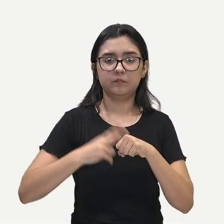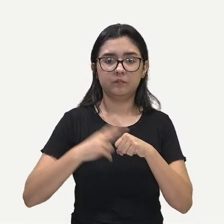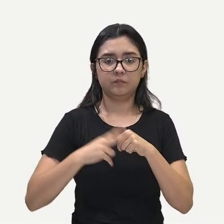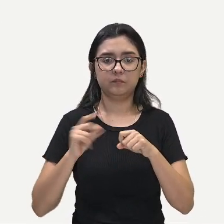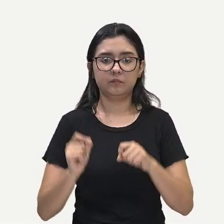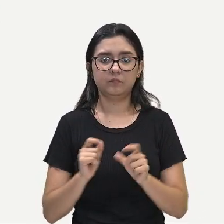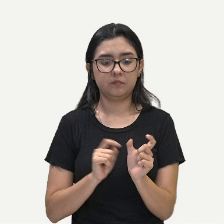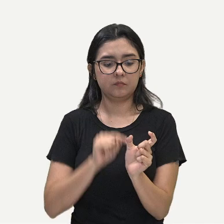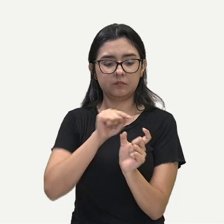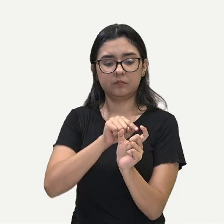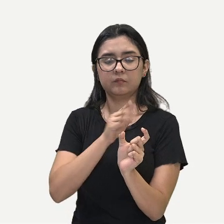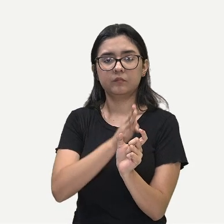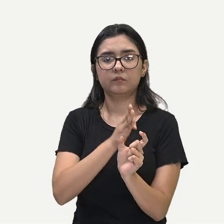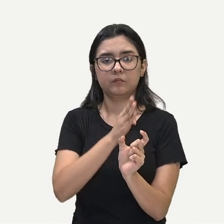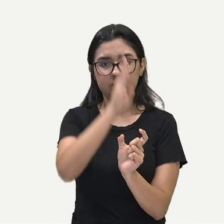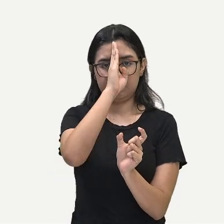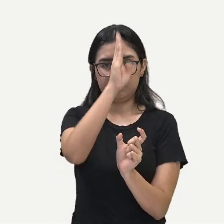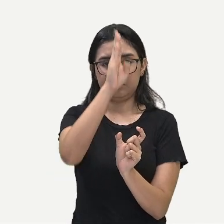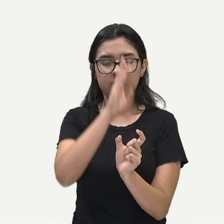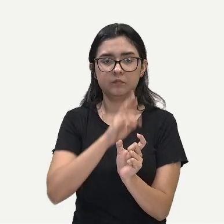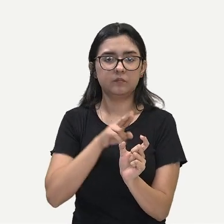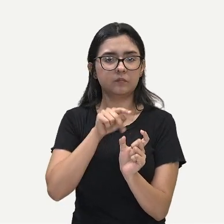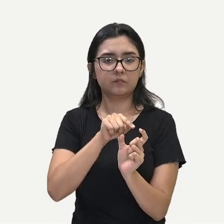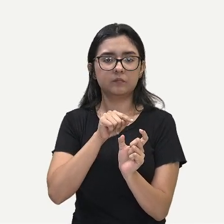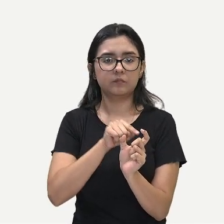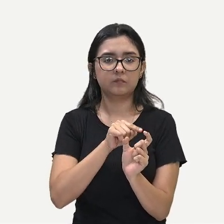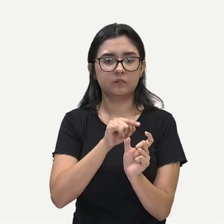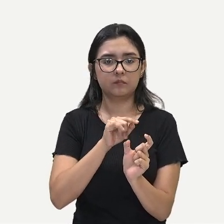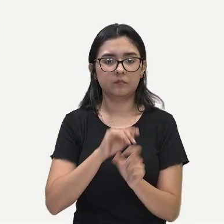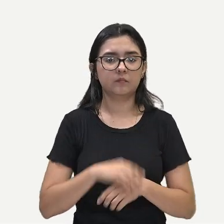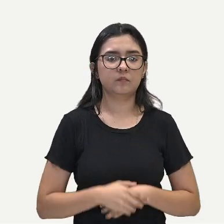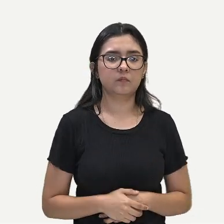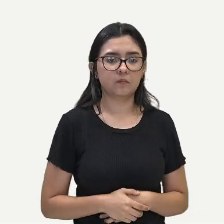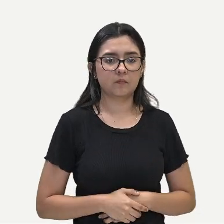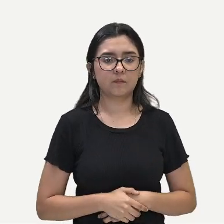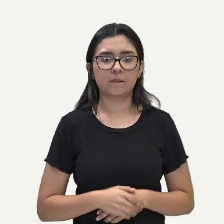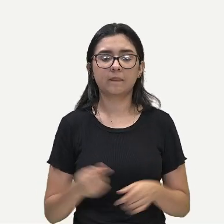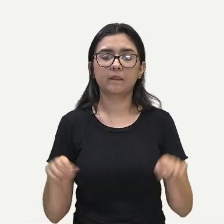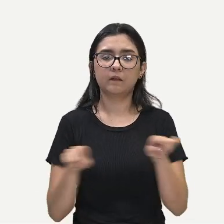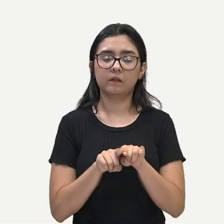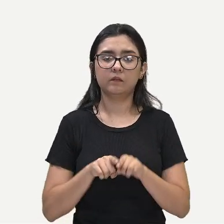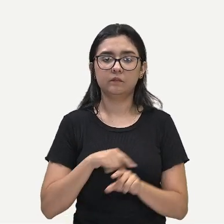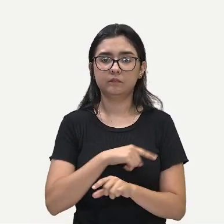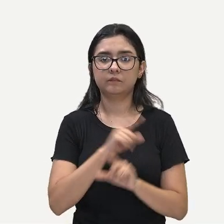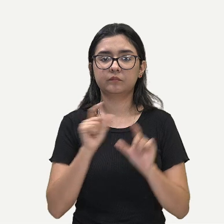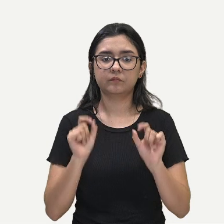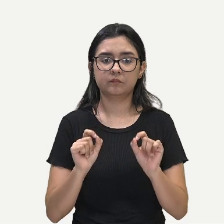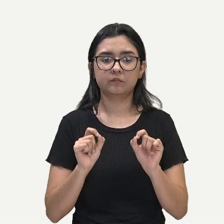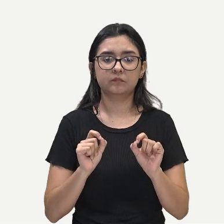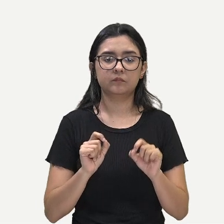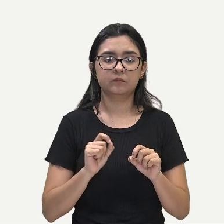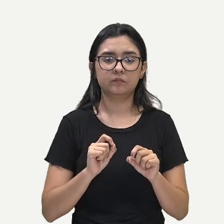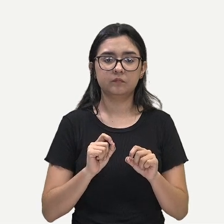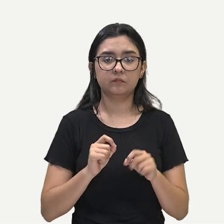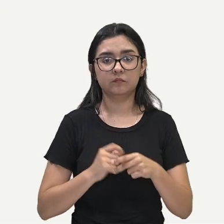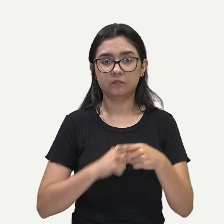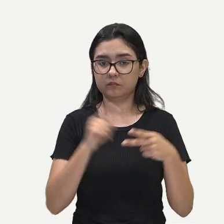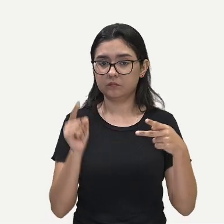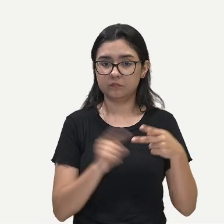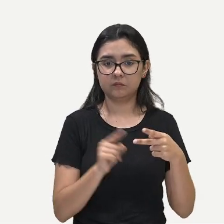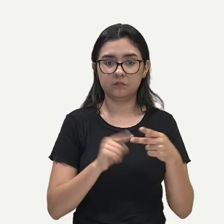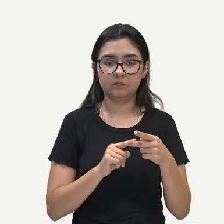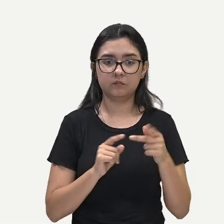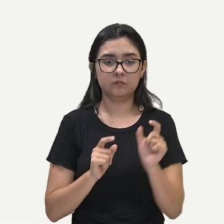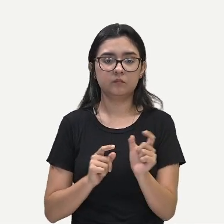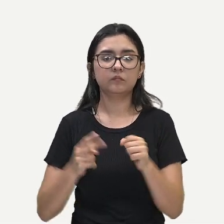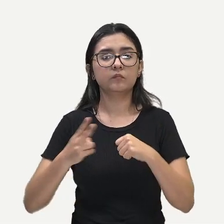com raiz irregular. O segundo, verbos com câmbio de vocal. E o terceiro,